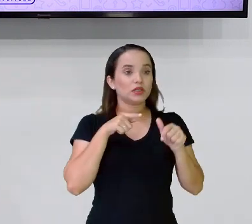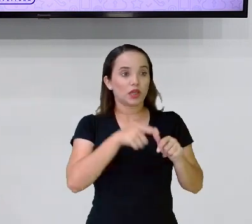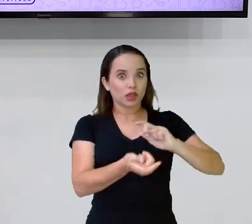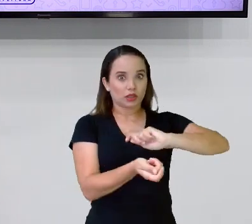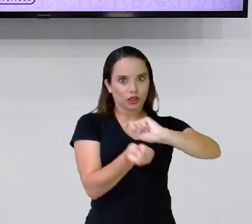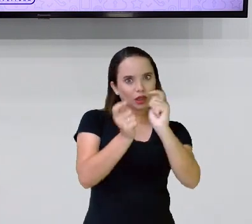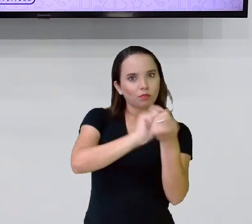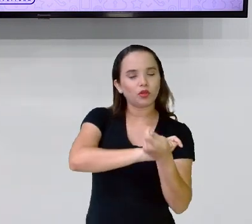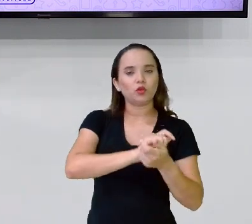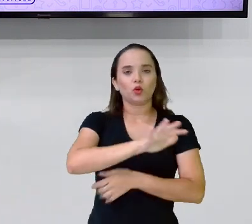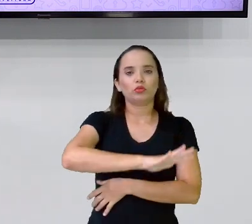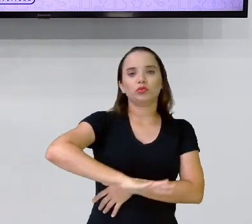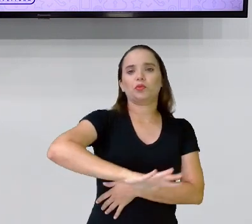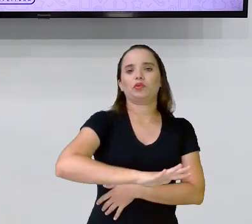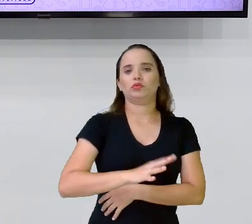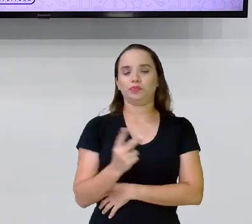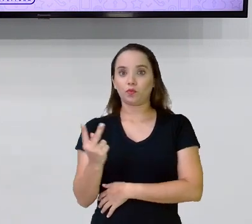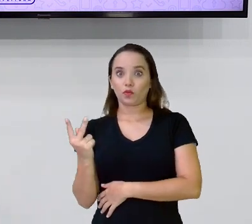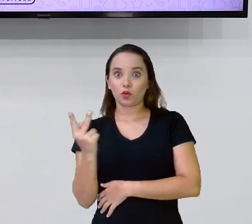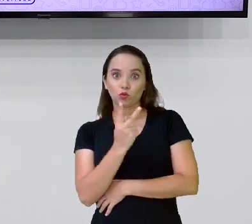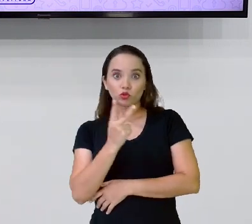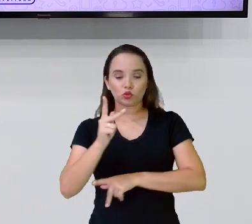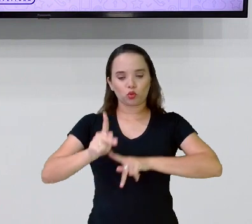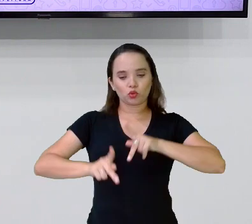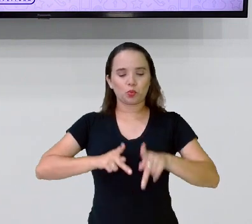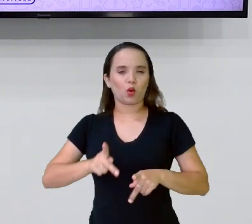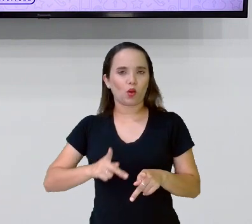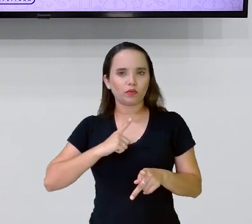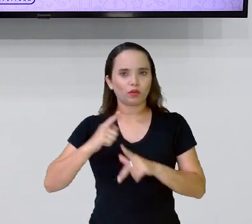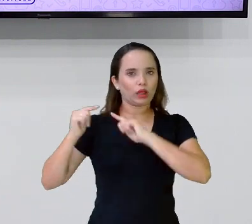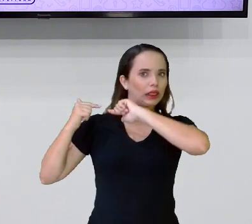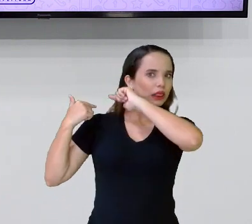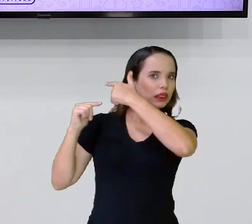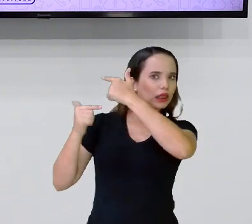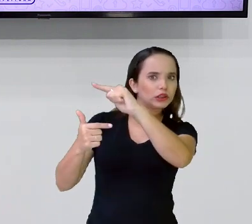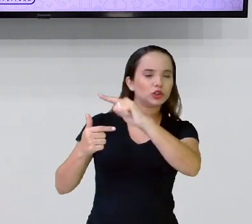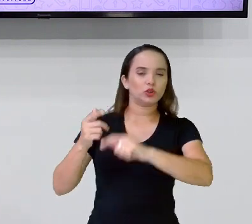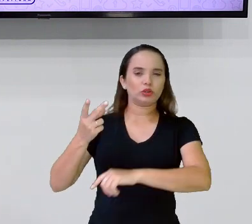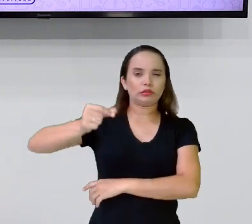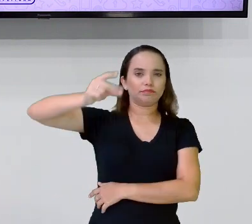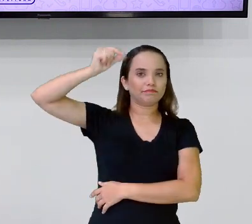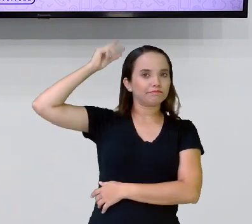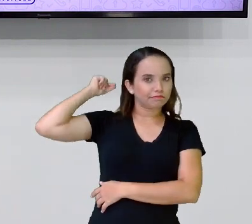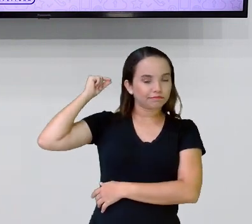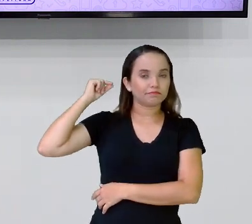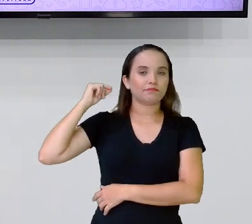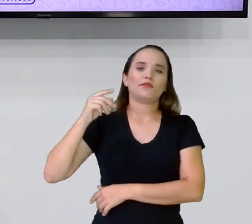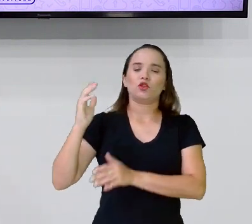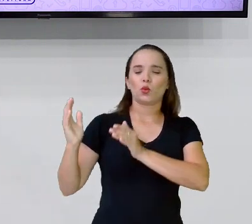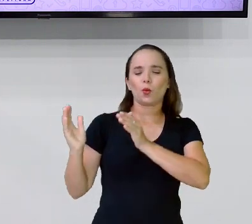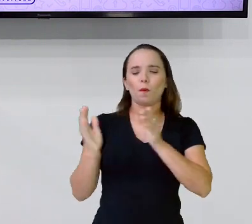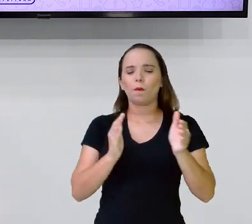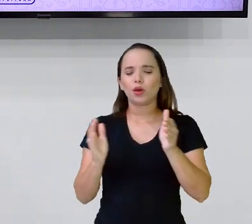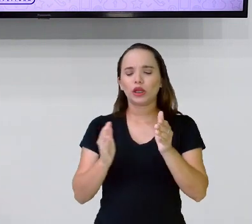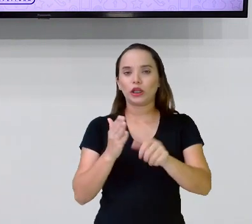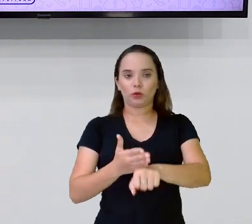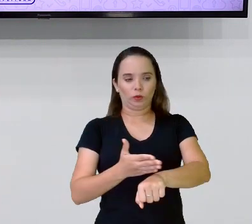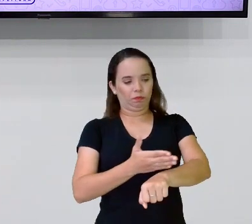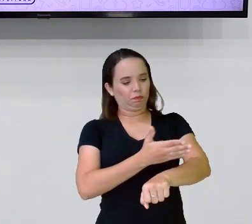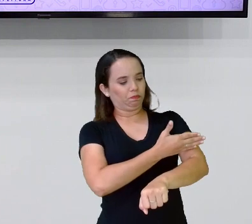Então, esses dois povos, né, têm suas tradições muito antigas. Antigas de um período, como eu falei para vocês, que o